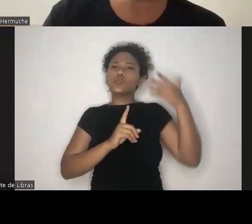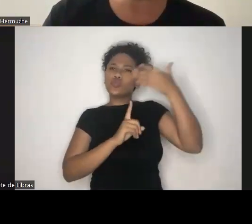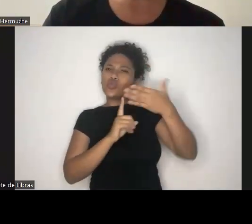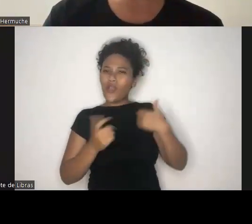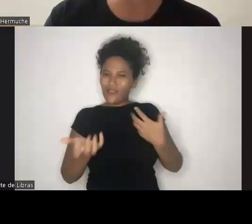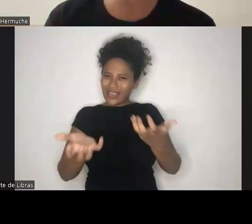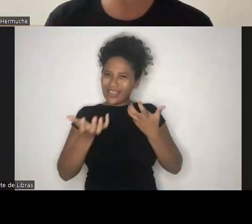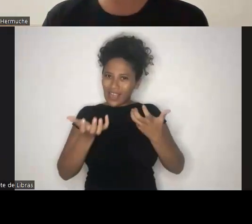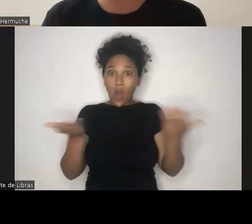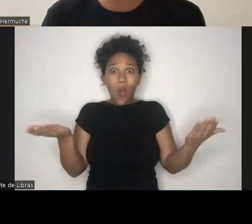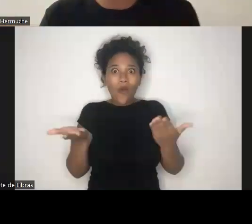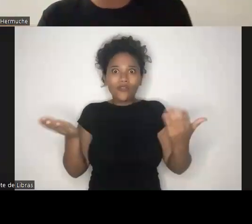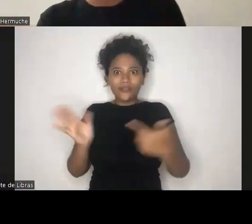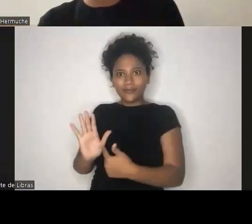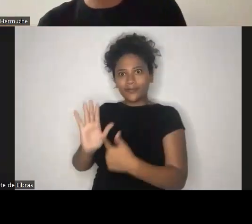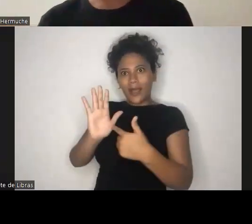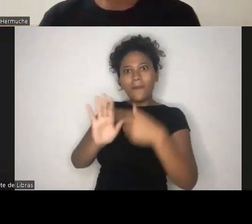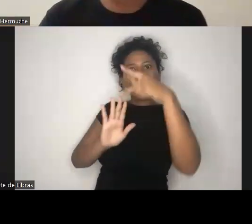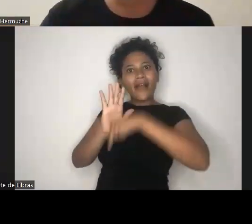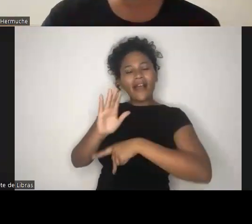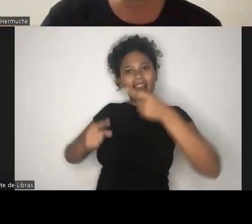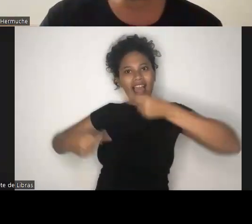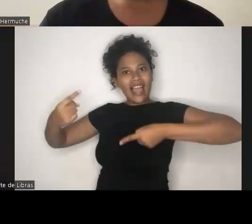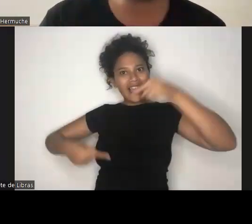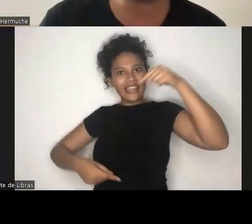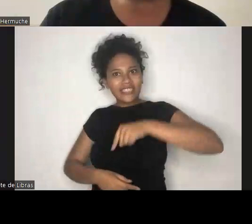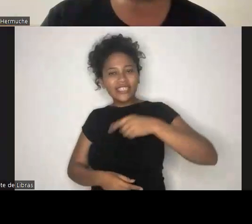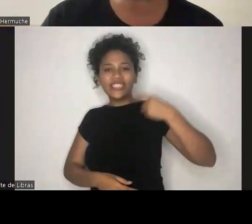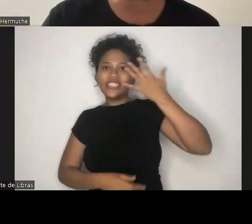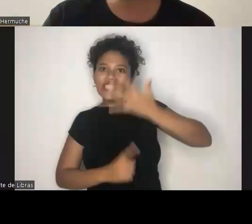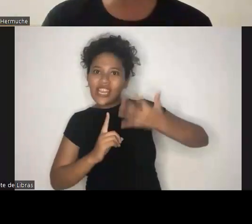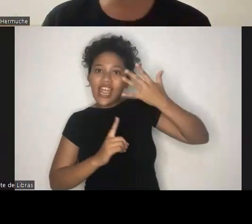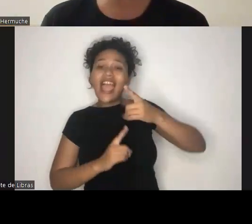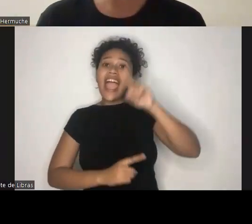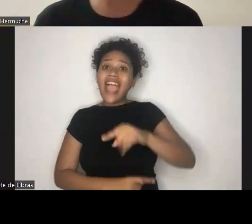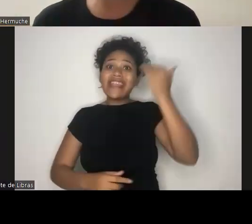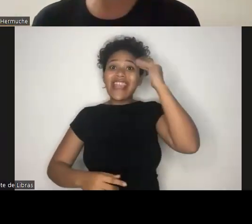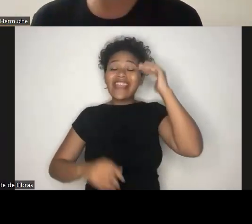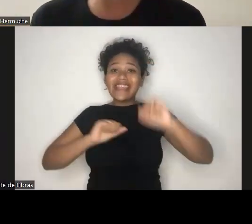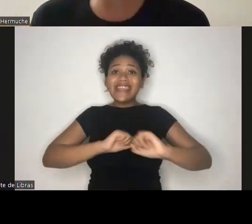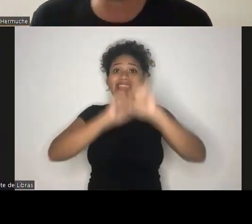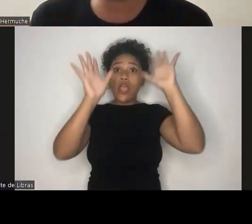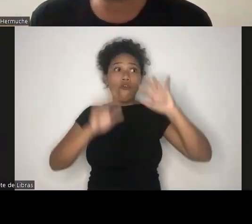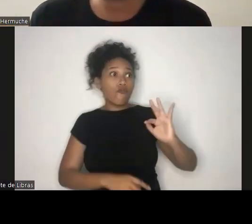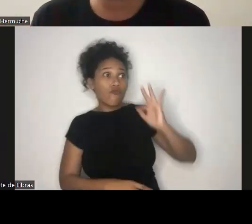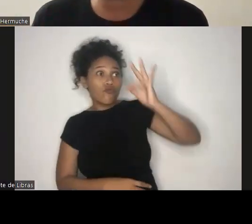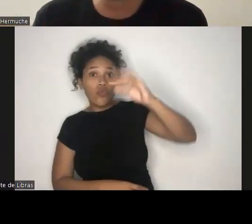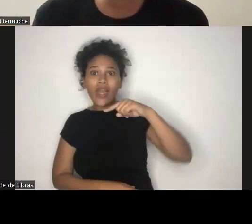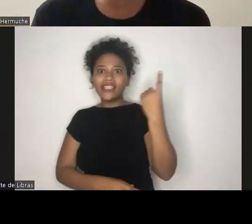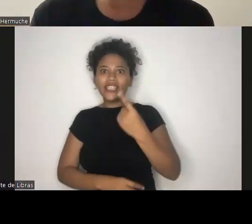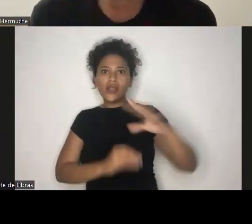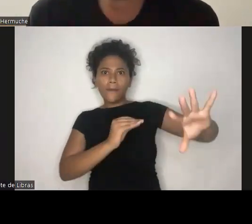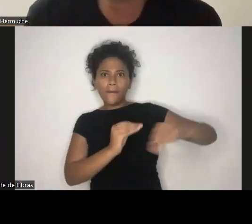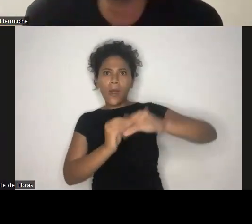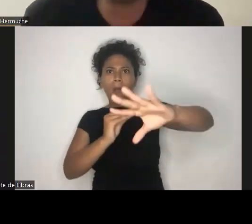hoje nessa palestra que é é entender que esse amanhã que a gente constrói para